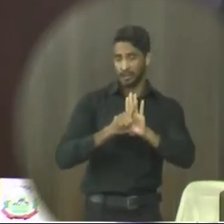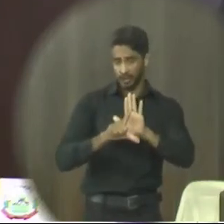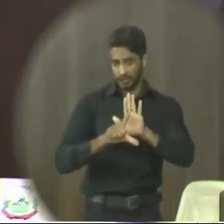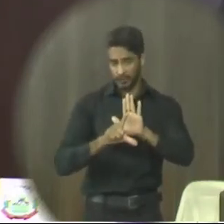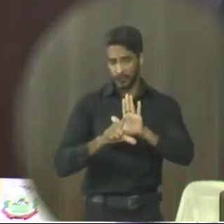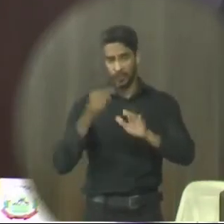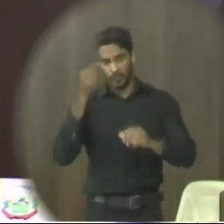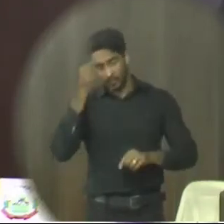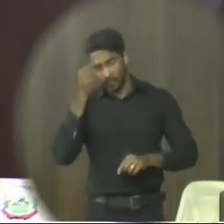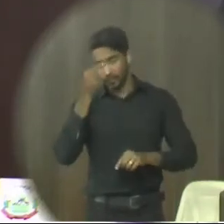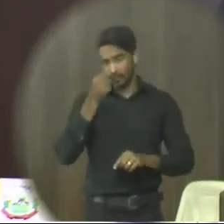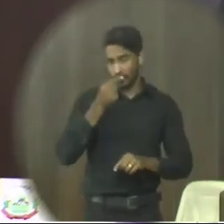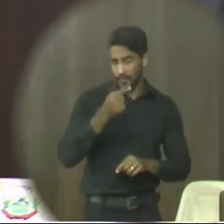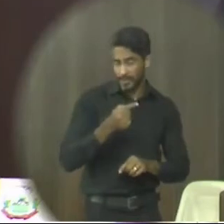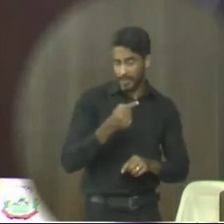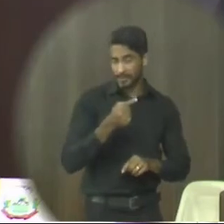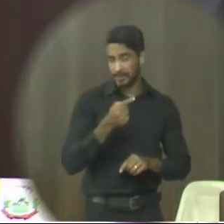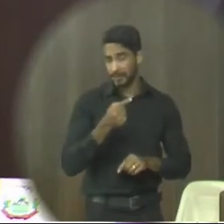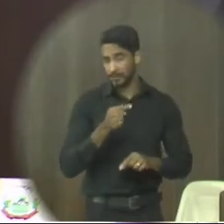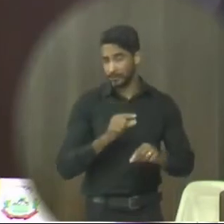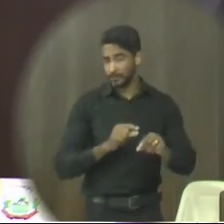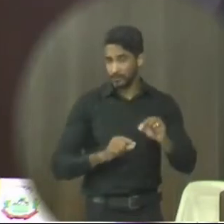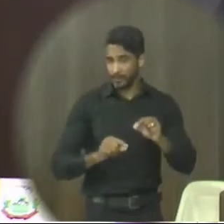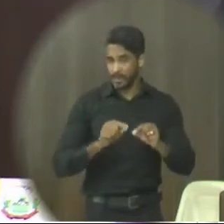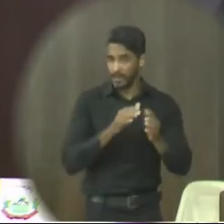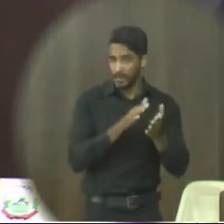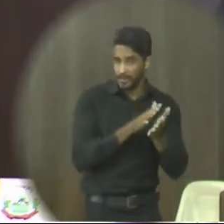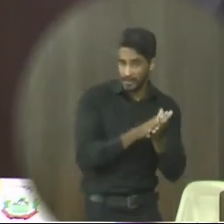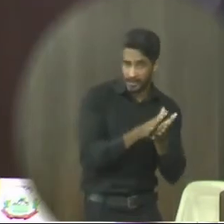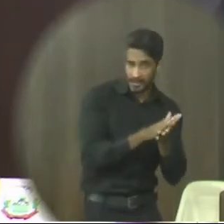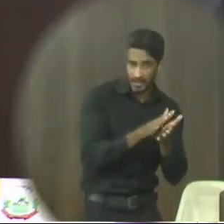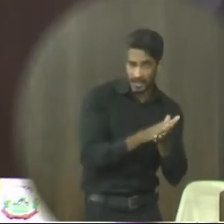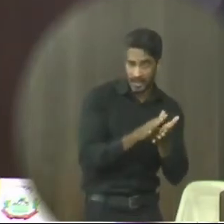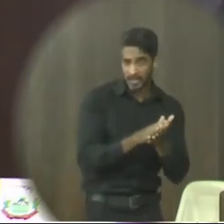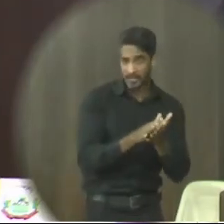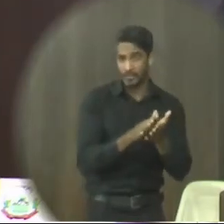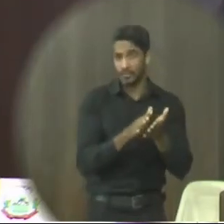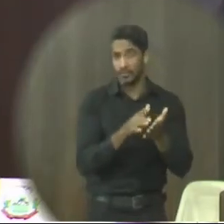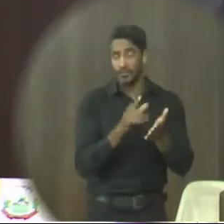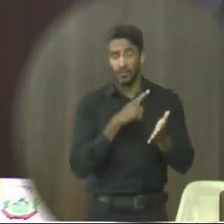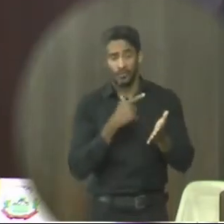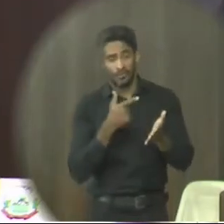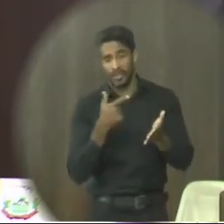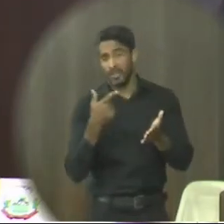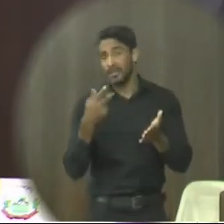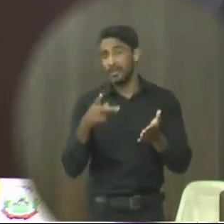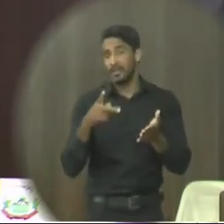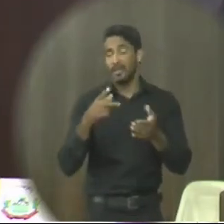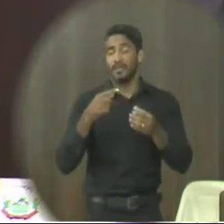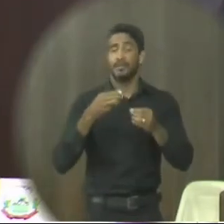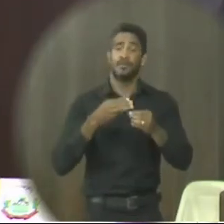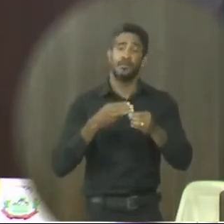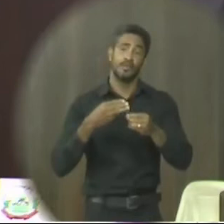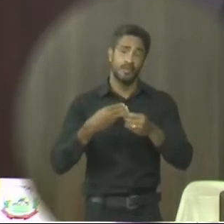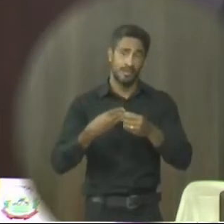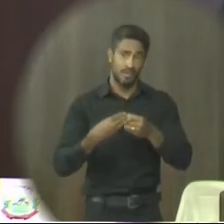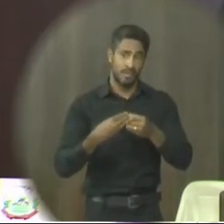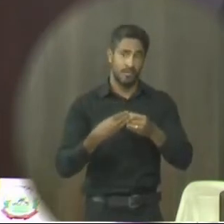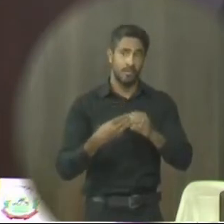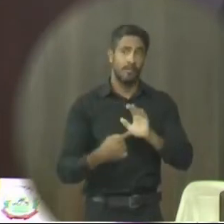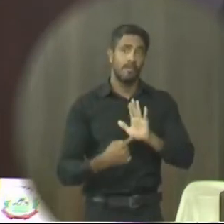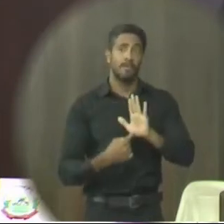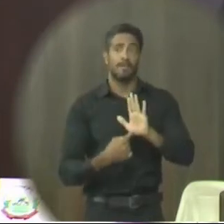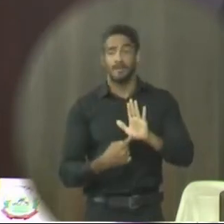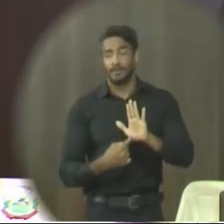uma obrigação que ocasiona-se gasto não previsto para o município, trazendo em